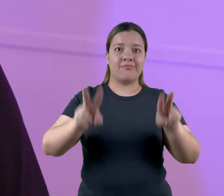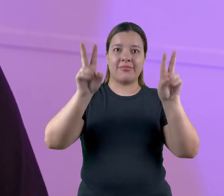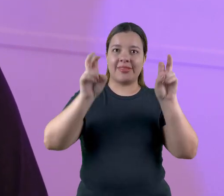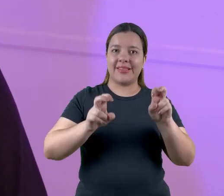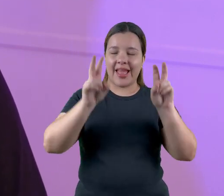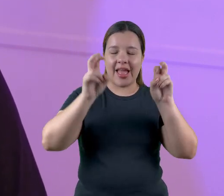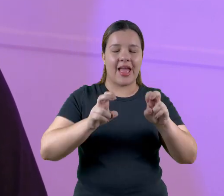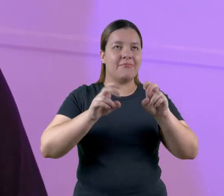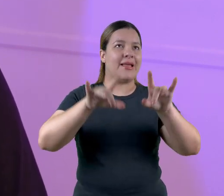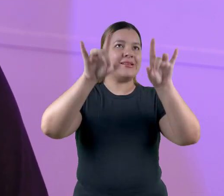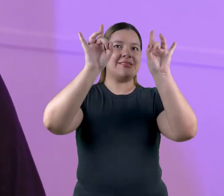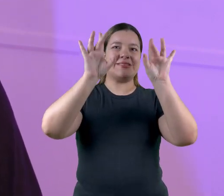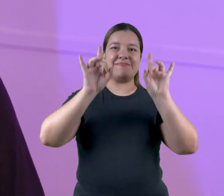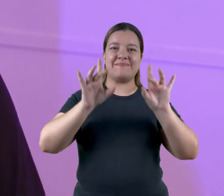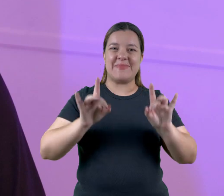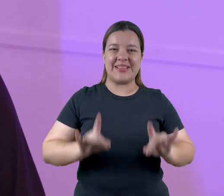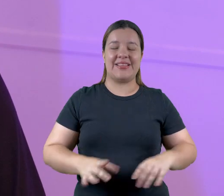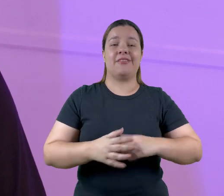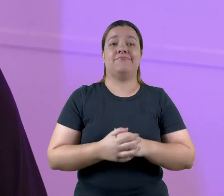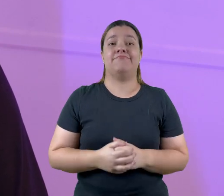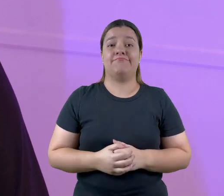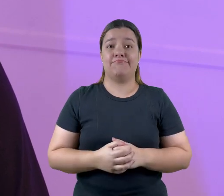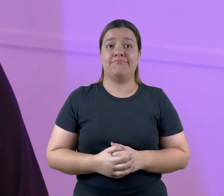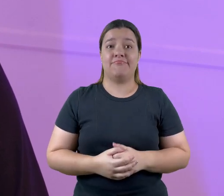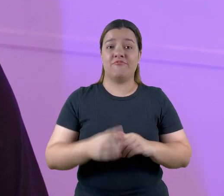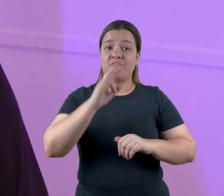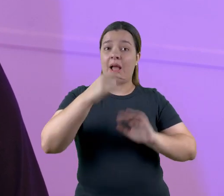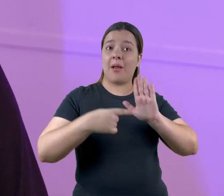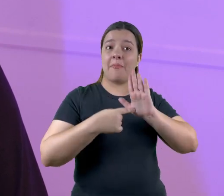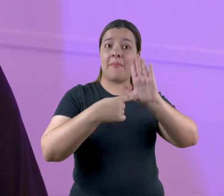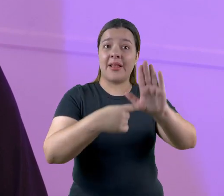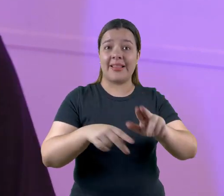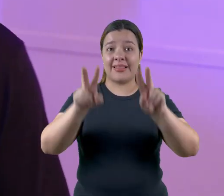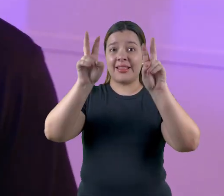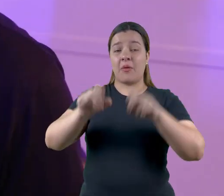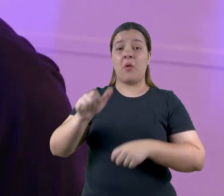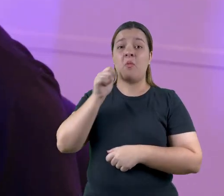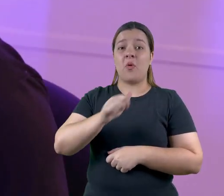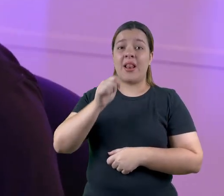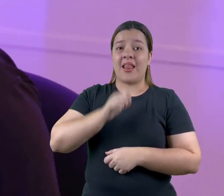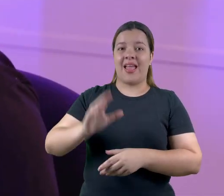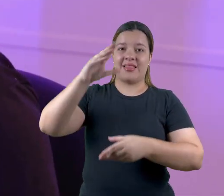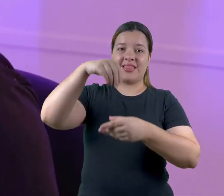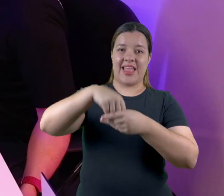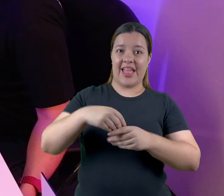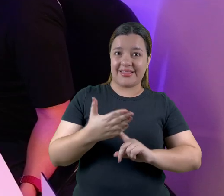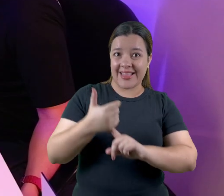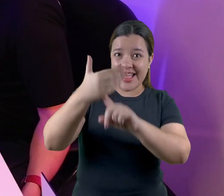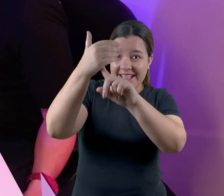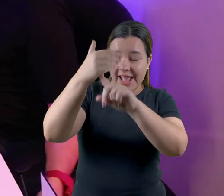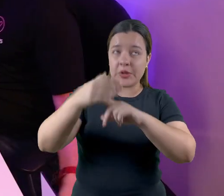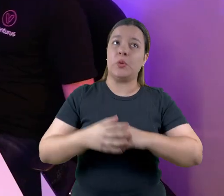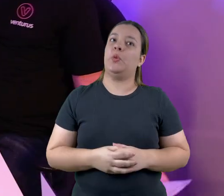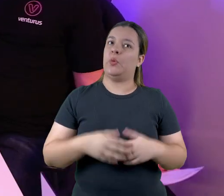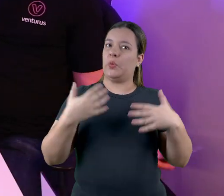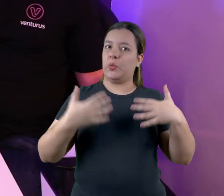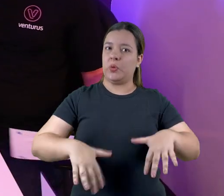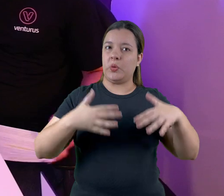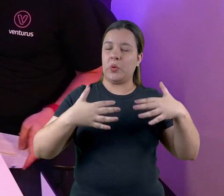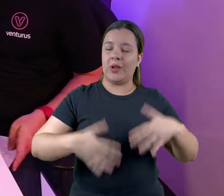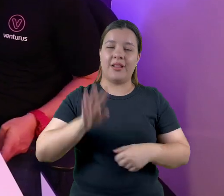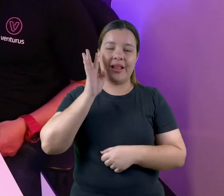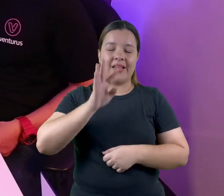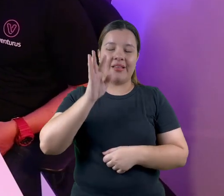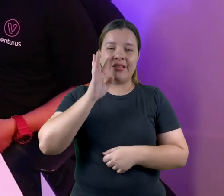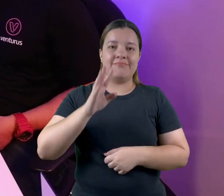um episódio um episódio muito especial Onde vamos falar sobre mulheres na tecnologia hein Muito